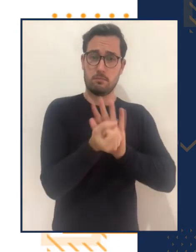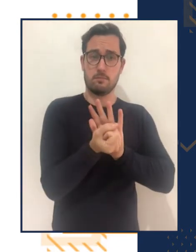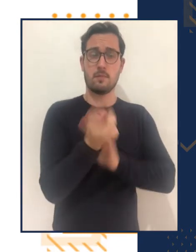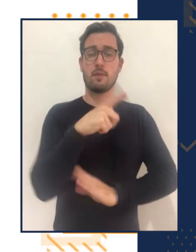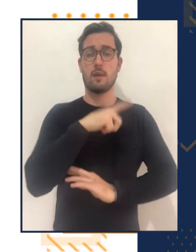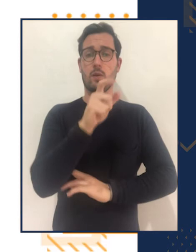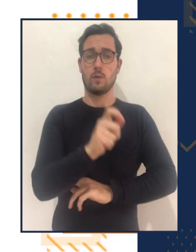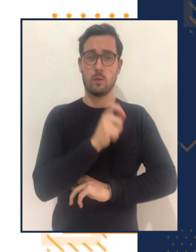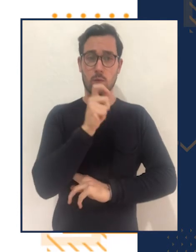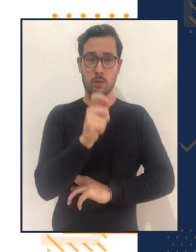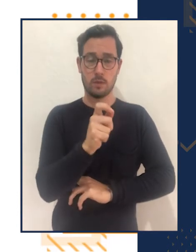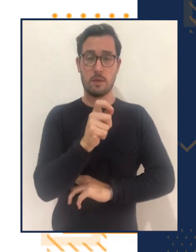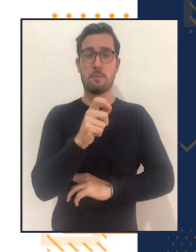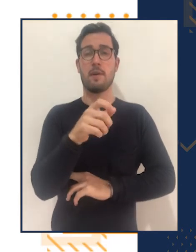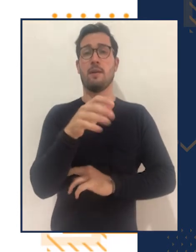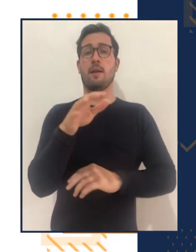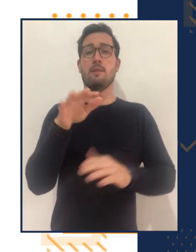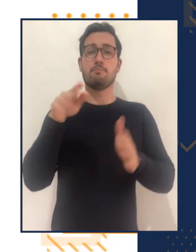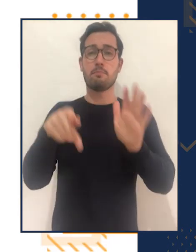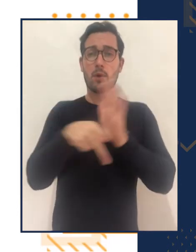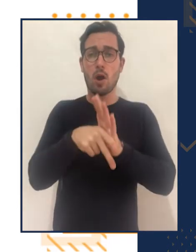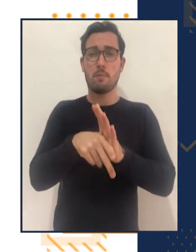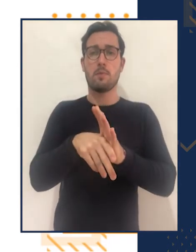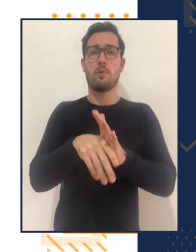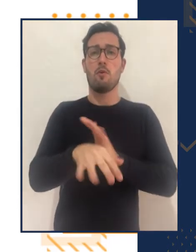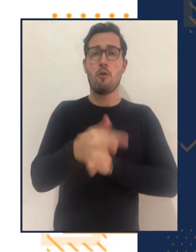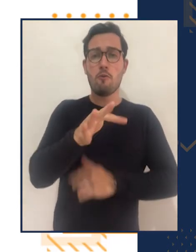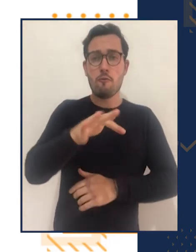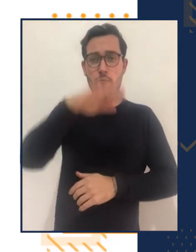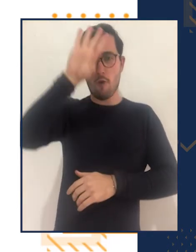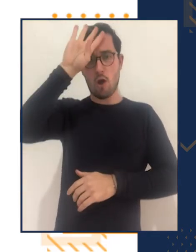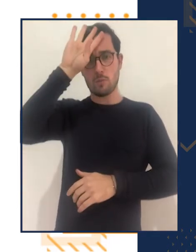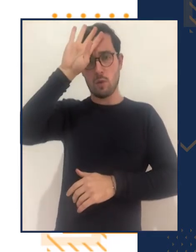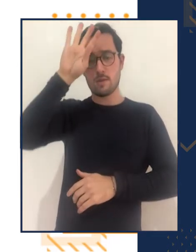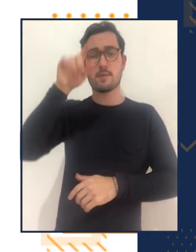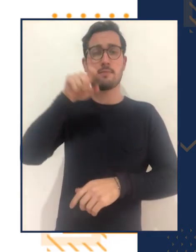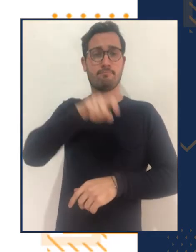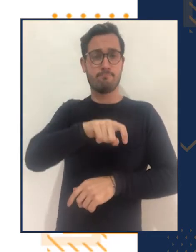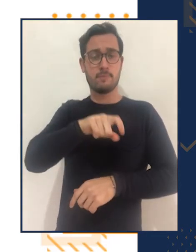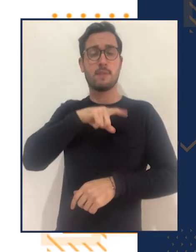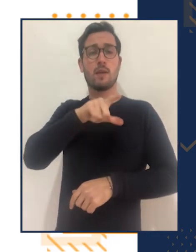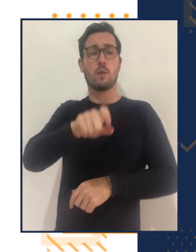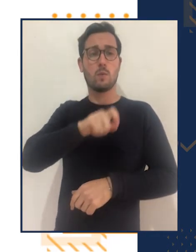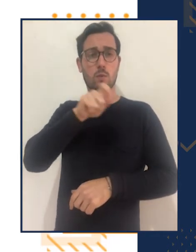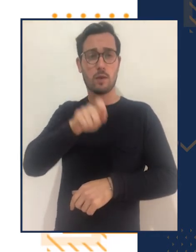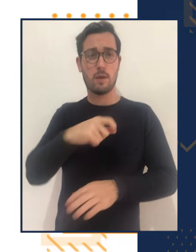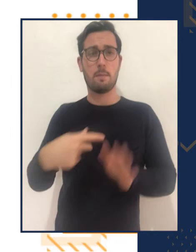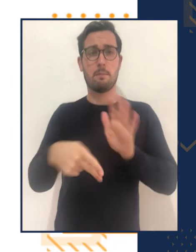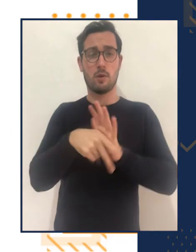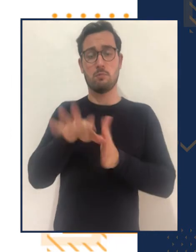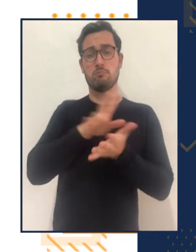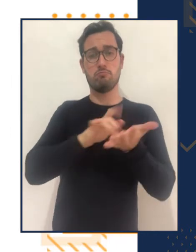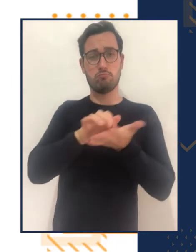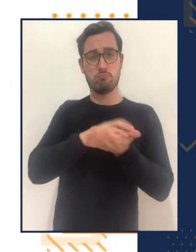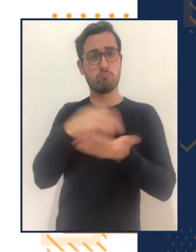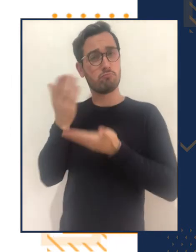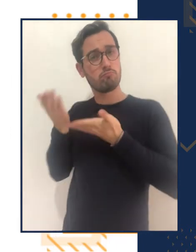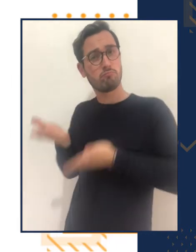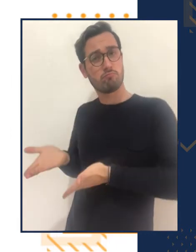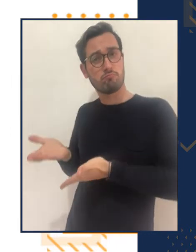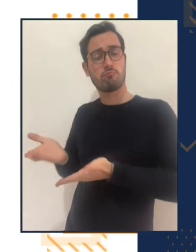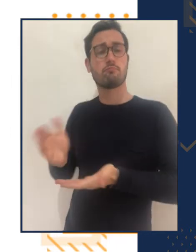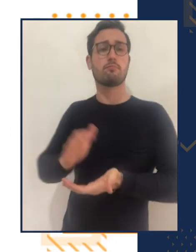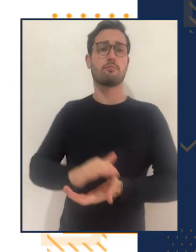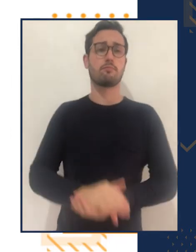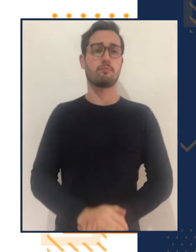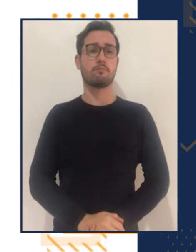corrente. Então a gente pode ver então que pelas formas abaixo, então temos lá U igual a R vezes I. U é a tensão, que é dada em